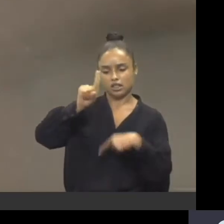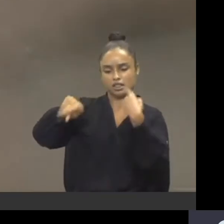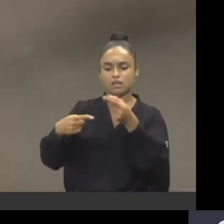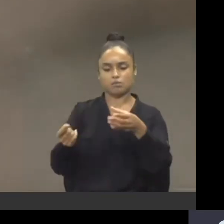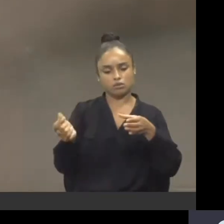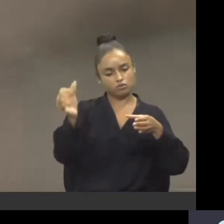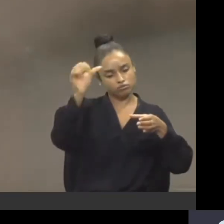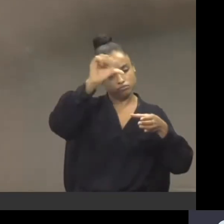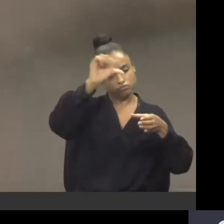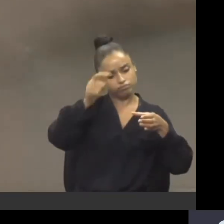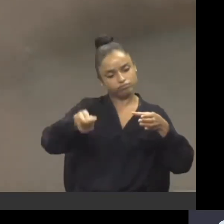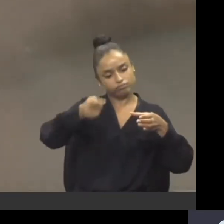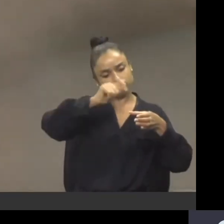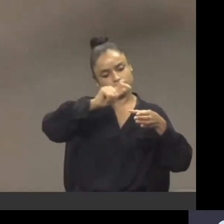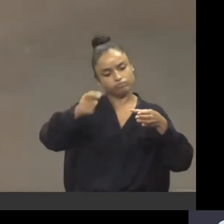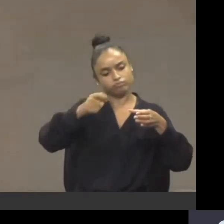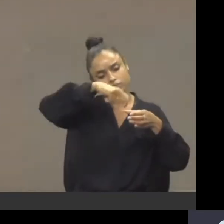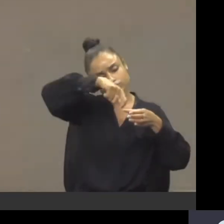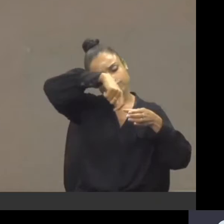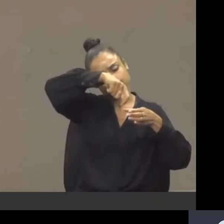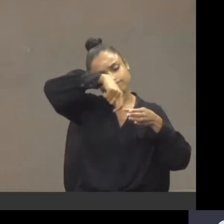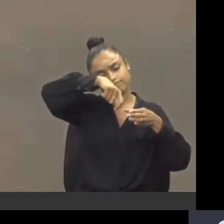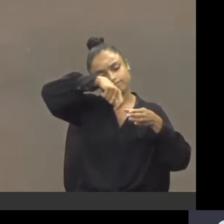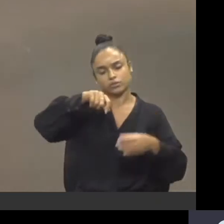de sódio.